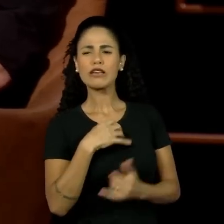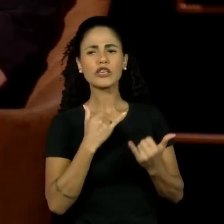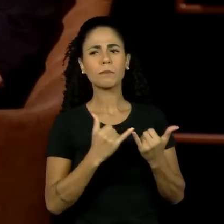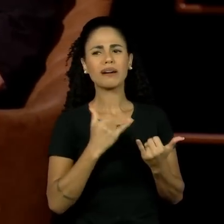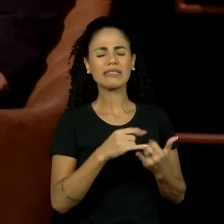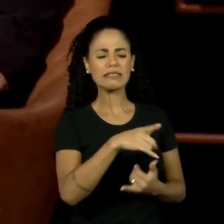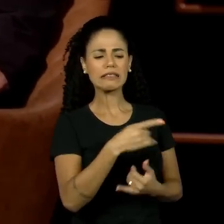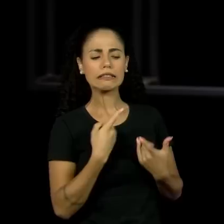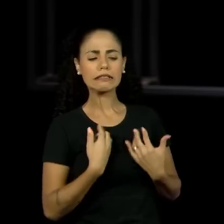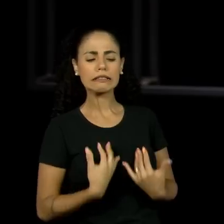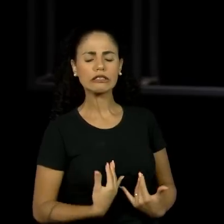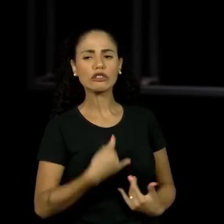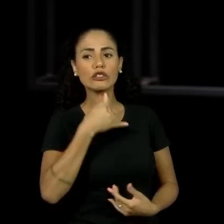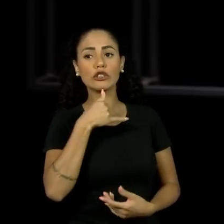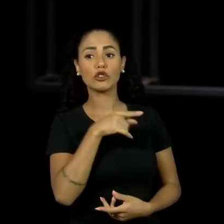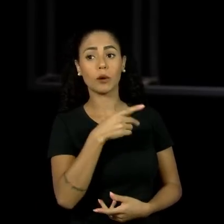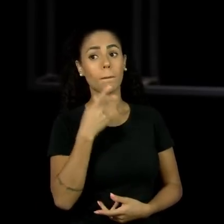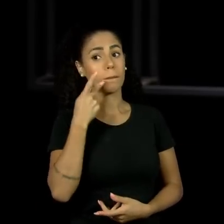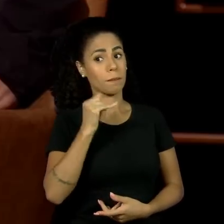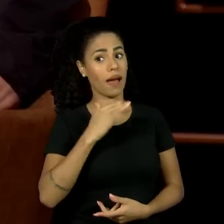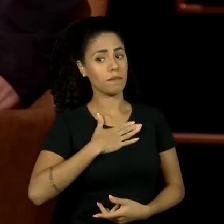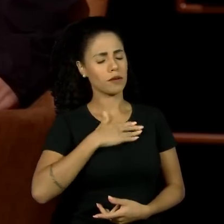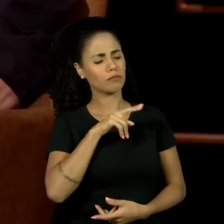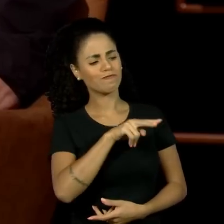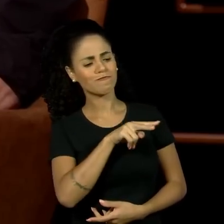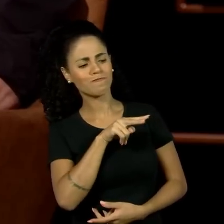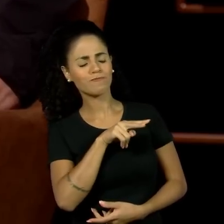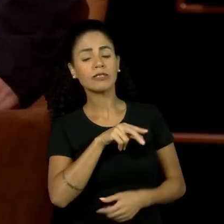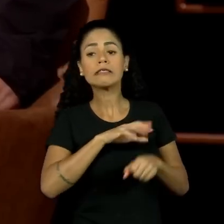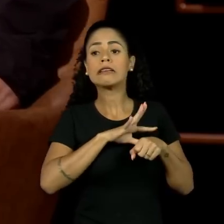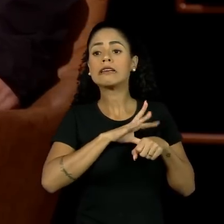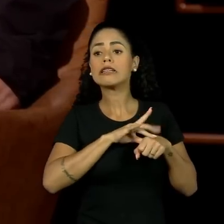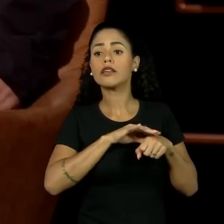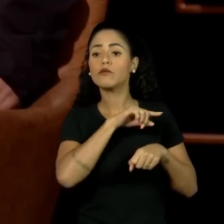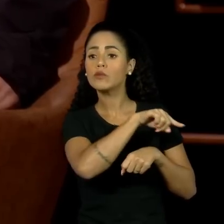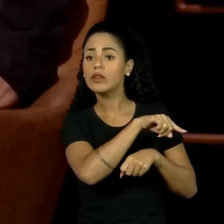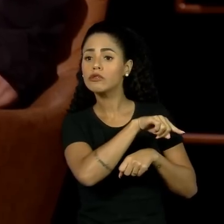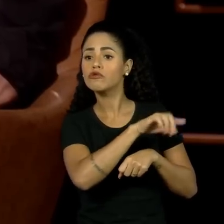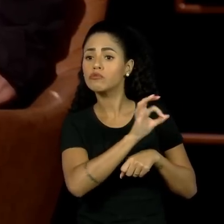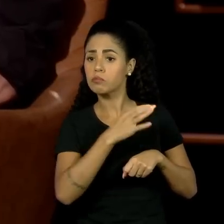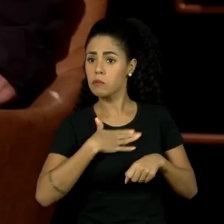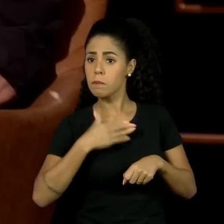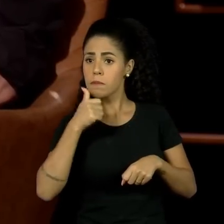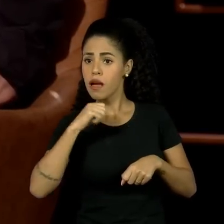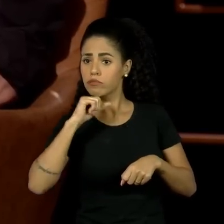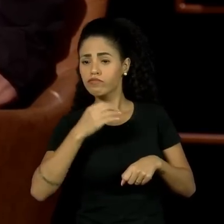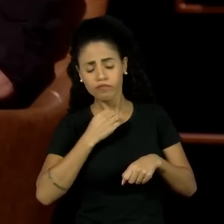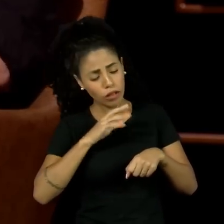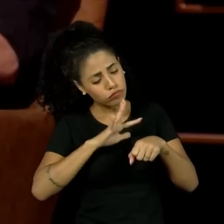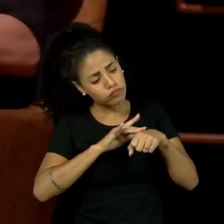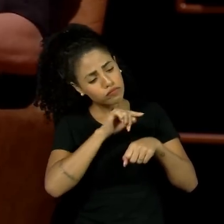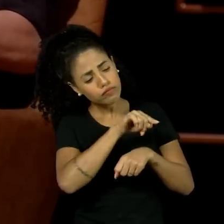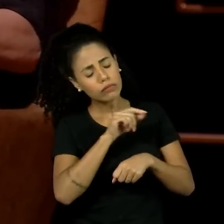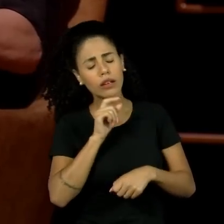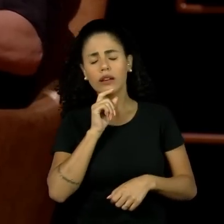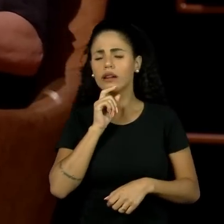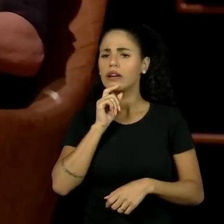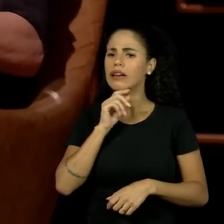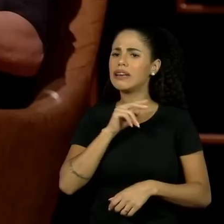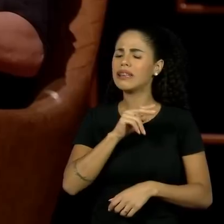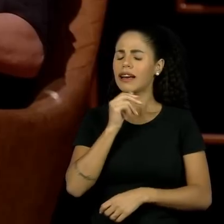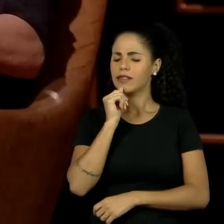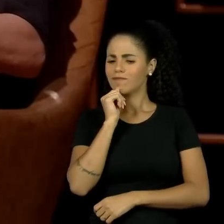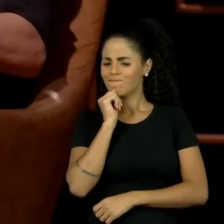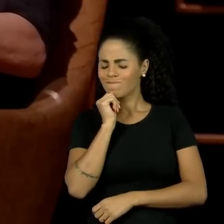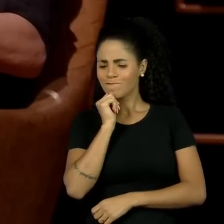de ressentimento. E ele estava com essa doença degenerativa. E quando eu olhei